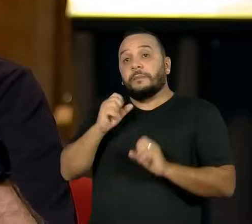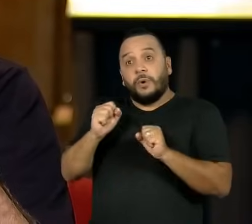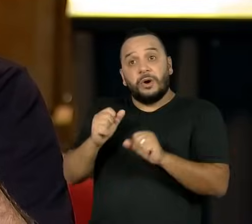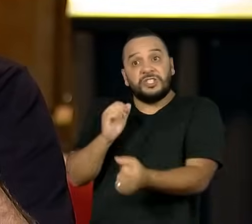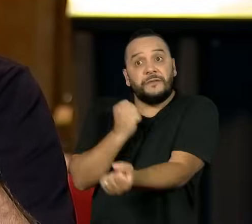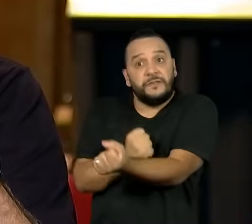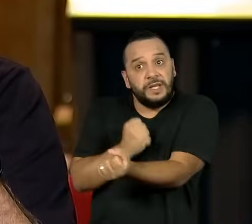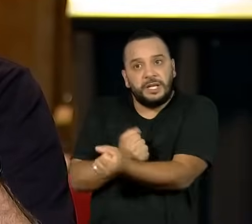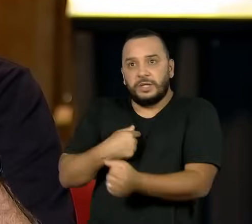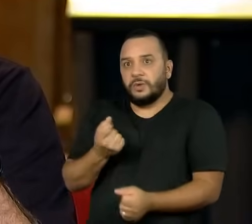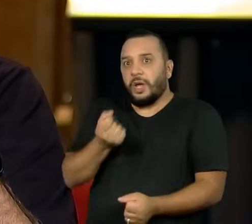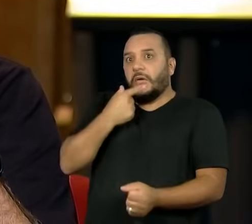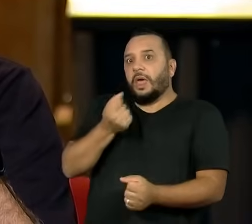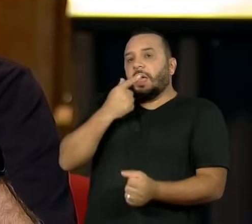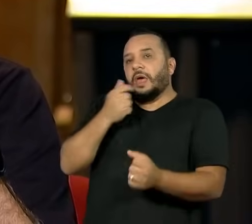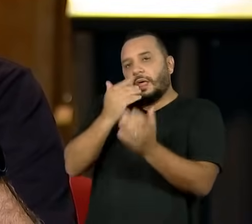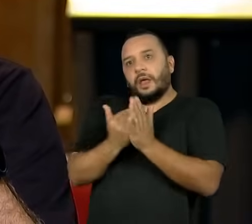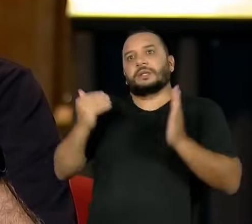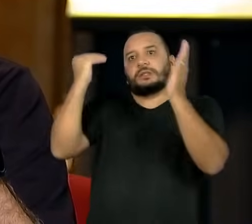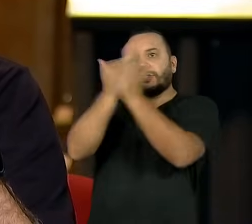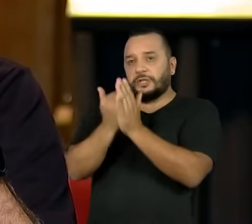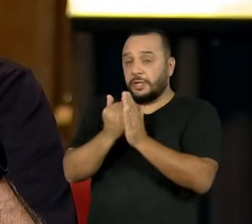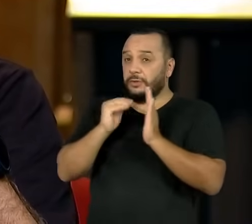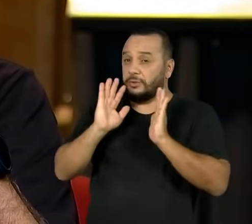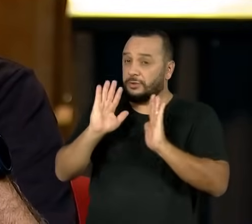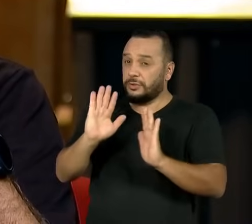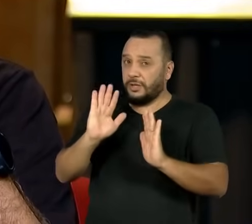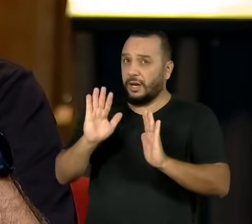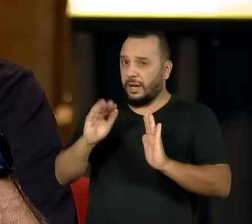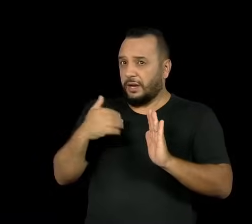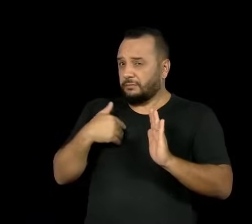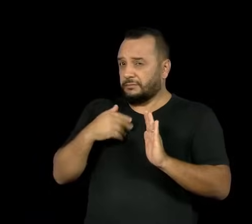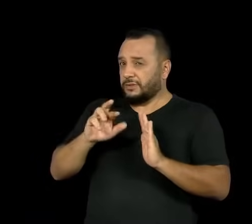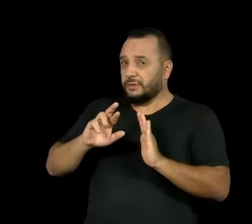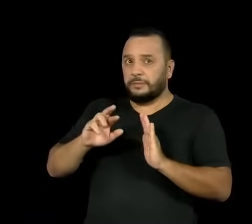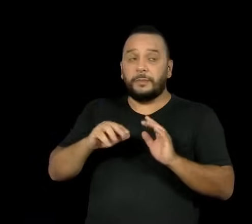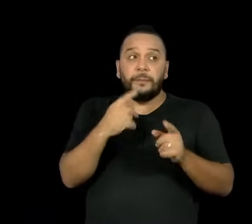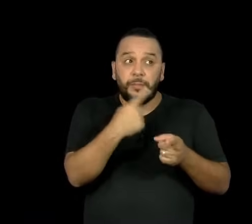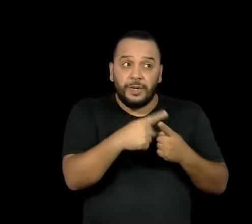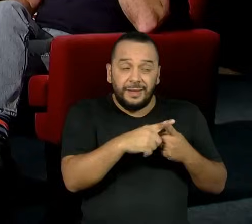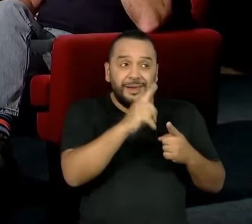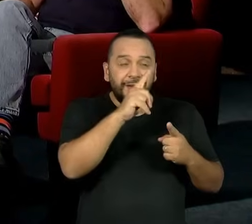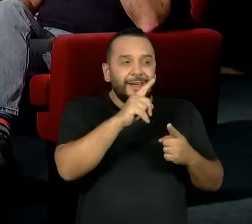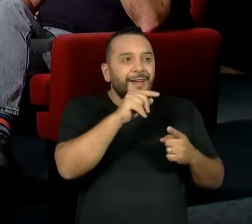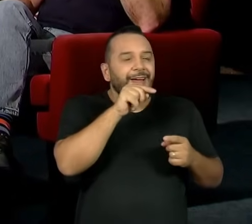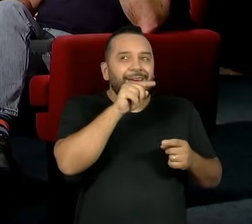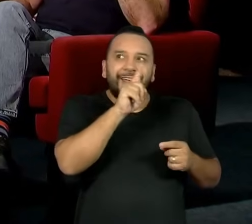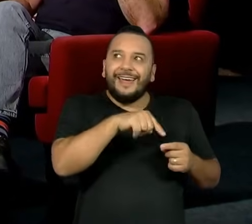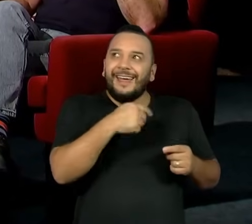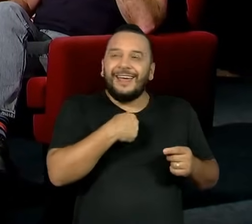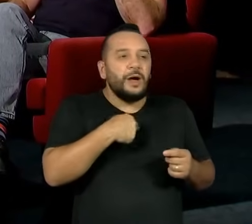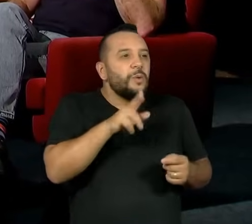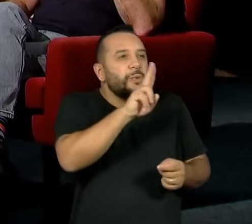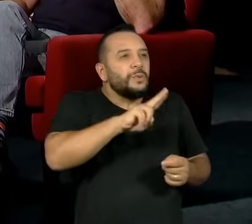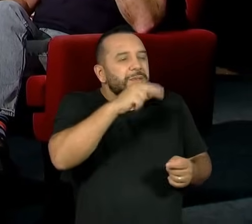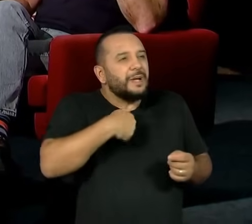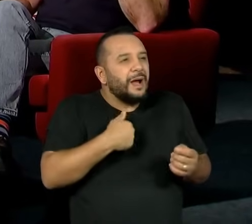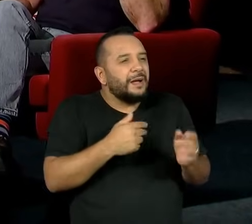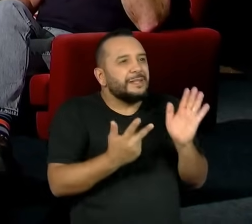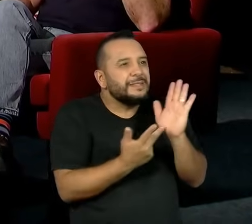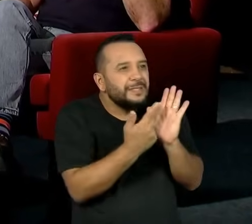que psicodélico é muito mais raro e eu diria praticamente inexistente. Porque ela é um anestésico, que já é